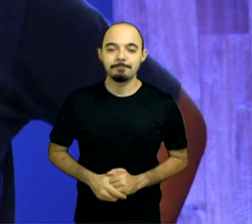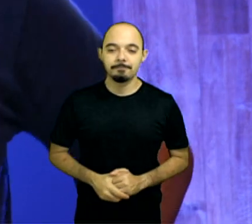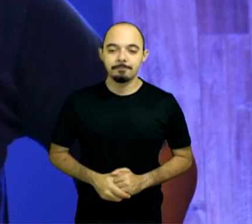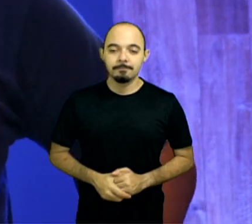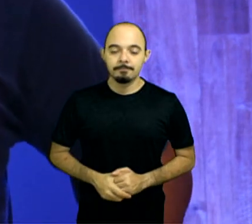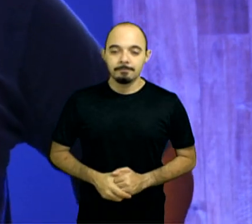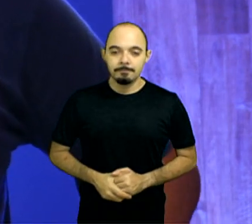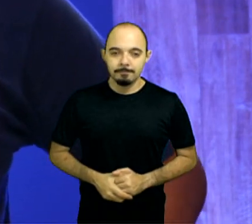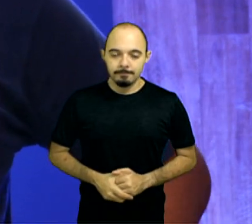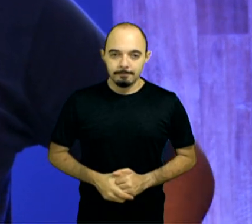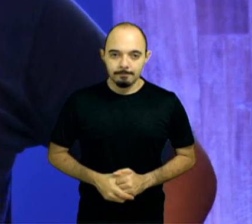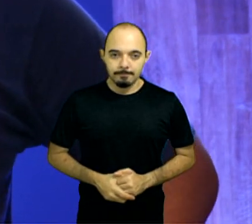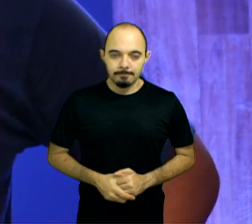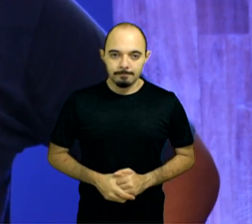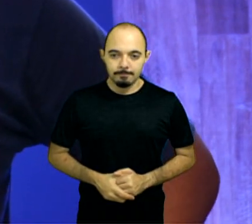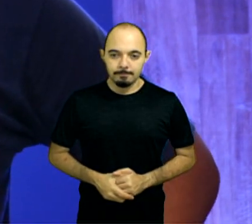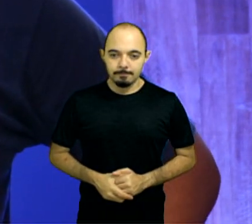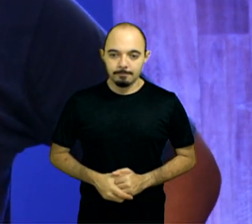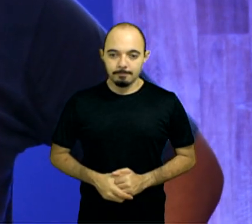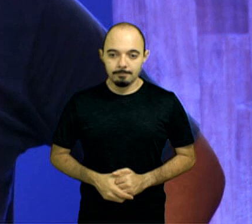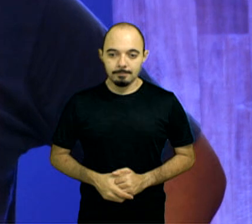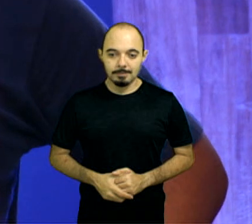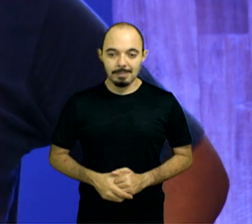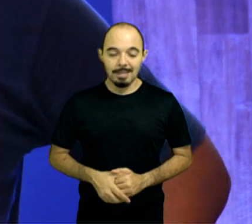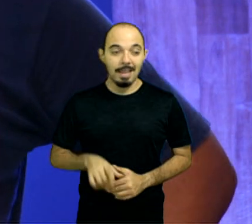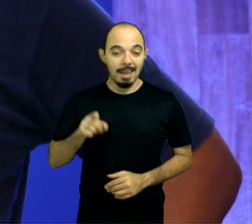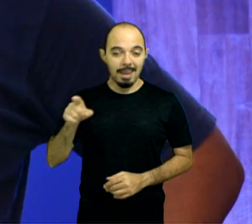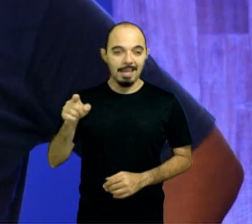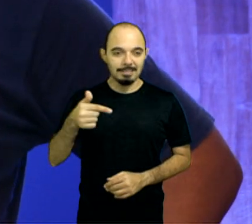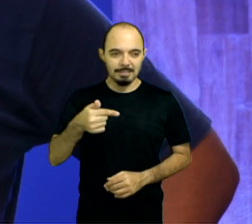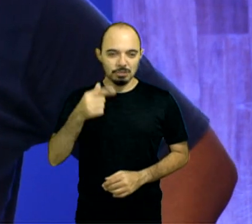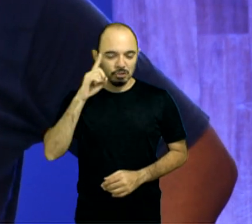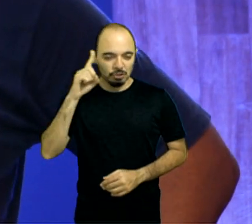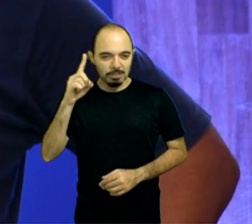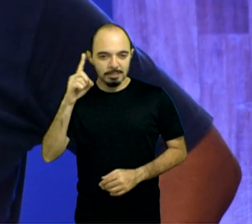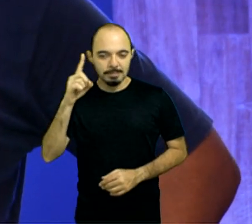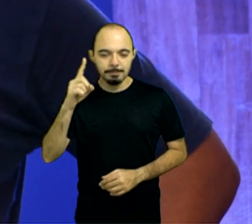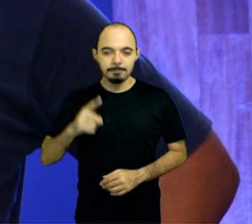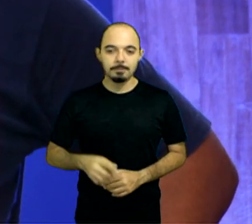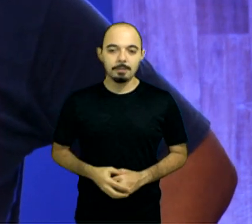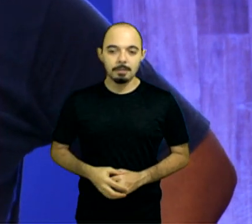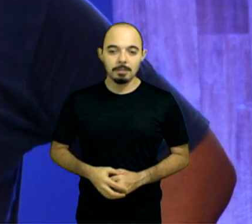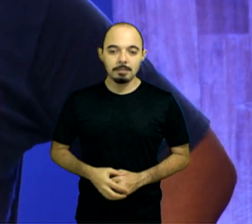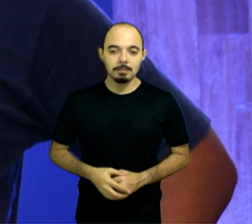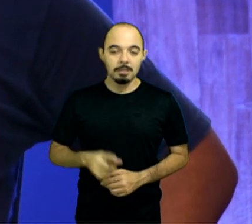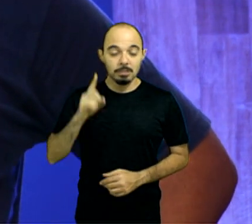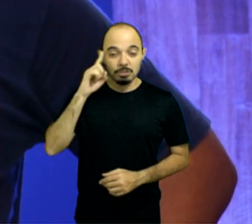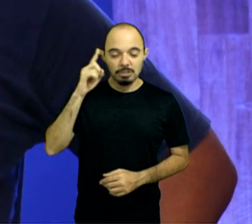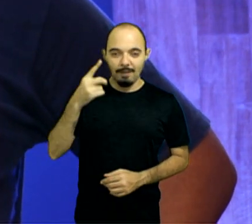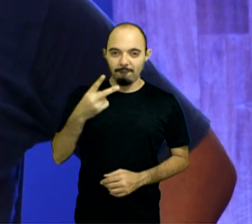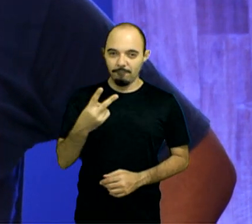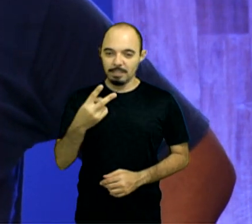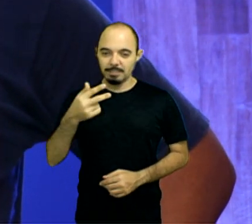irmãos, né? Eles me ajudaram a conseguir sair em 7 dias e marquei a cirurgia para o dia 23 de março.